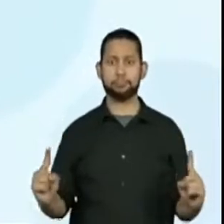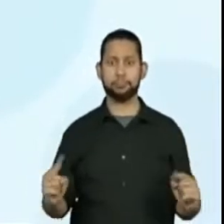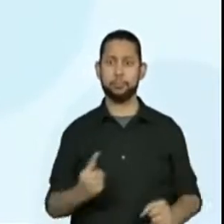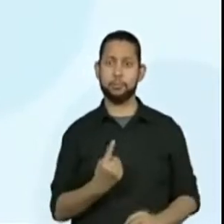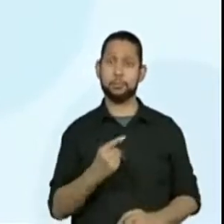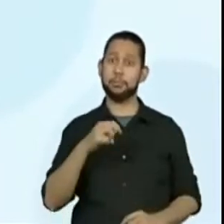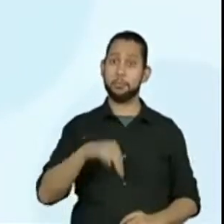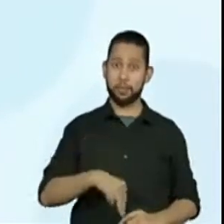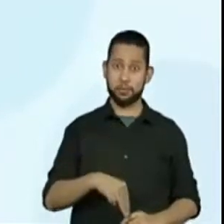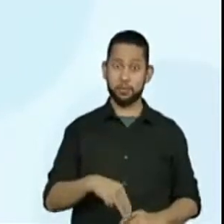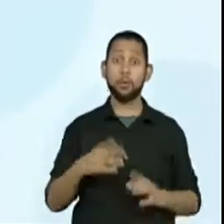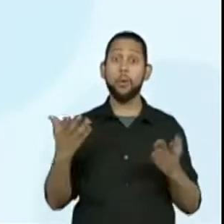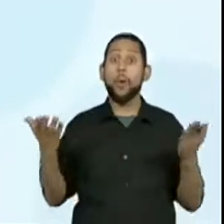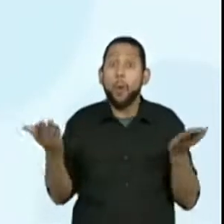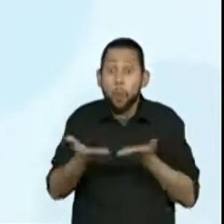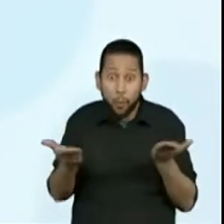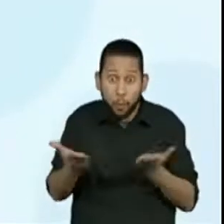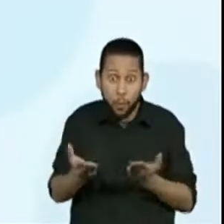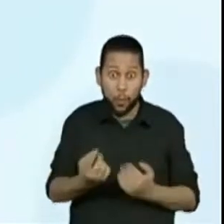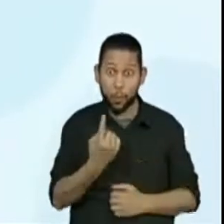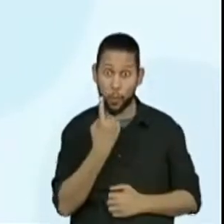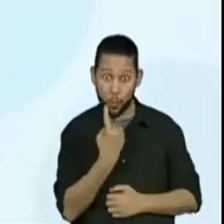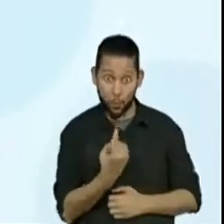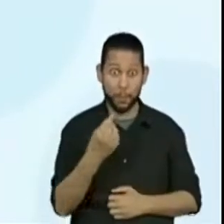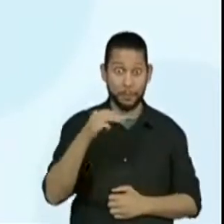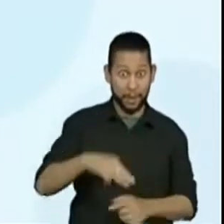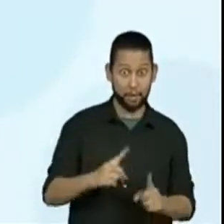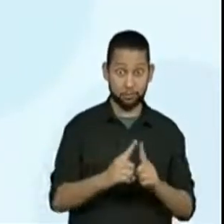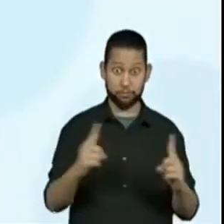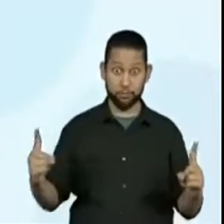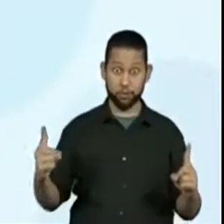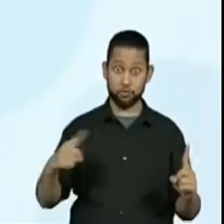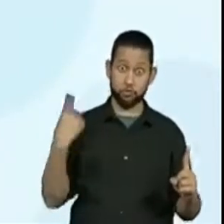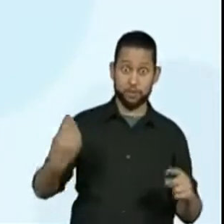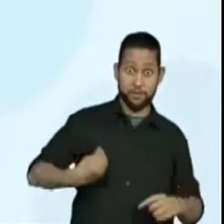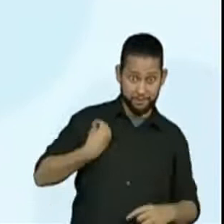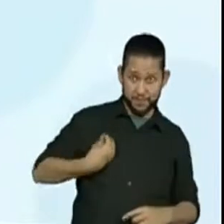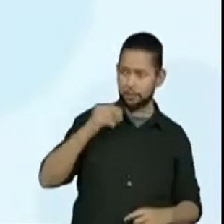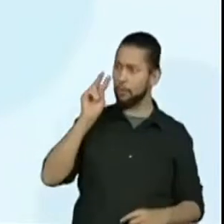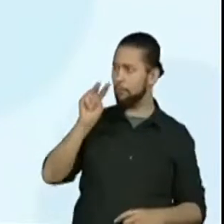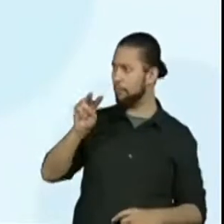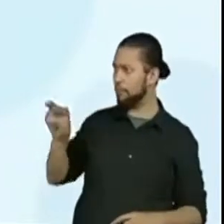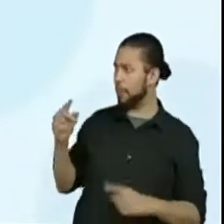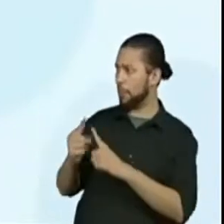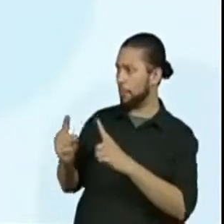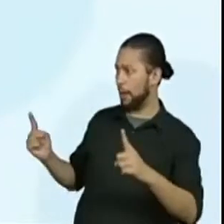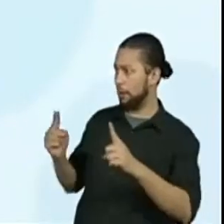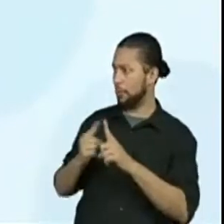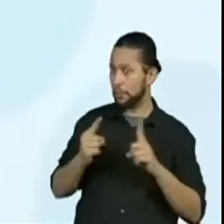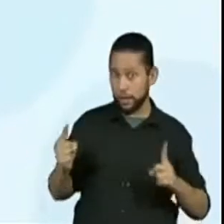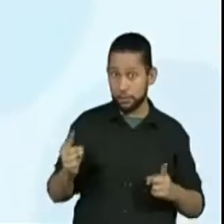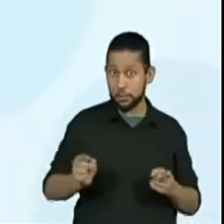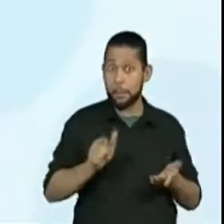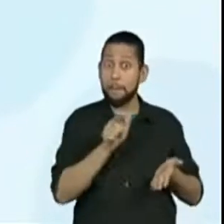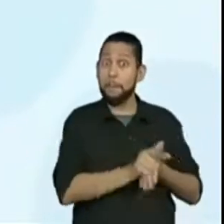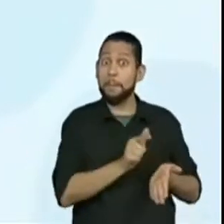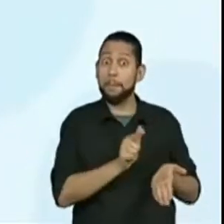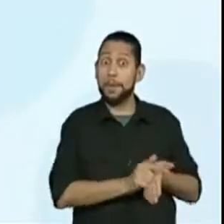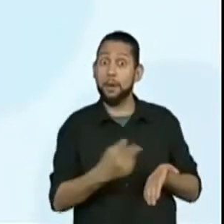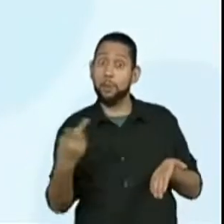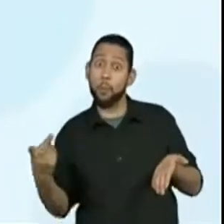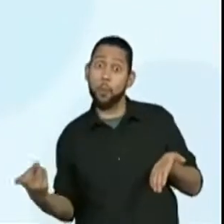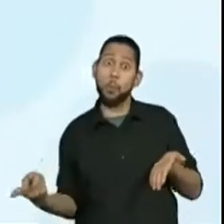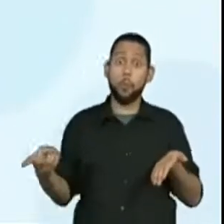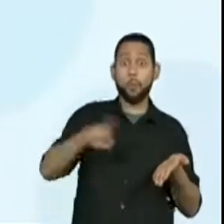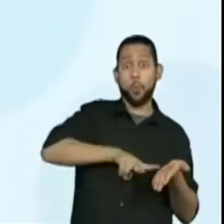vida real. Muito bem. Daí fica fácil da gente entender essa escrita aqui, olha. Passa